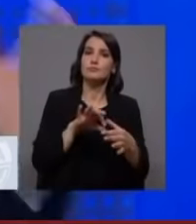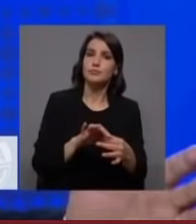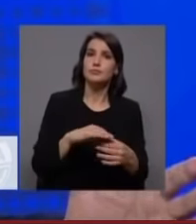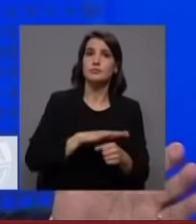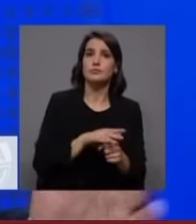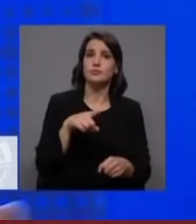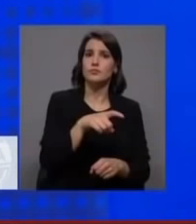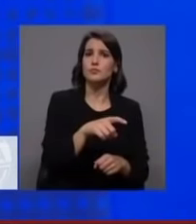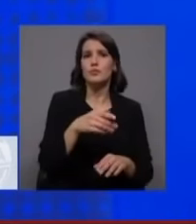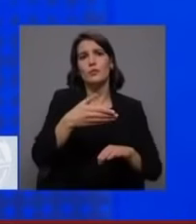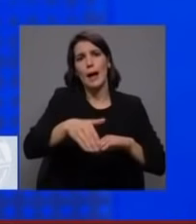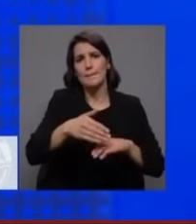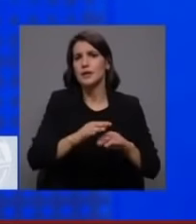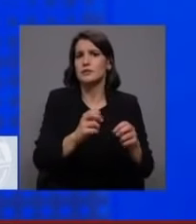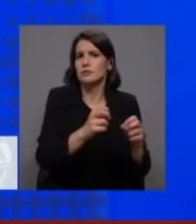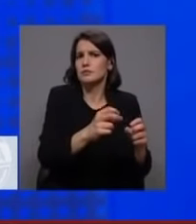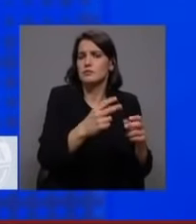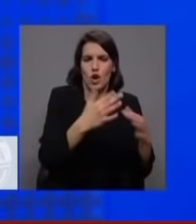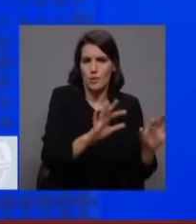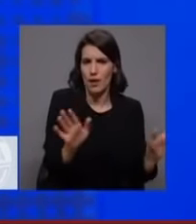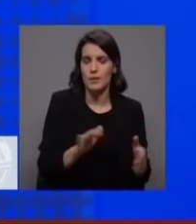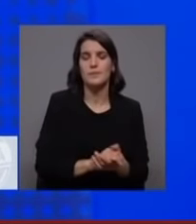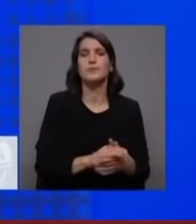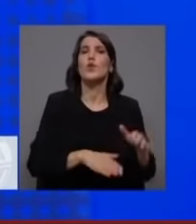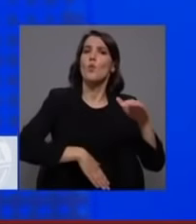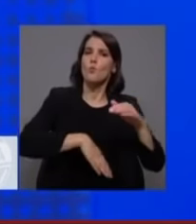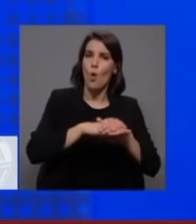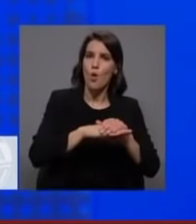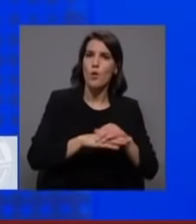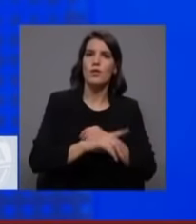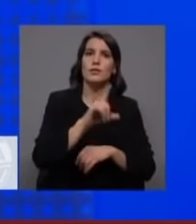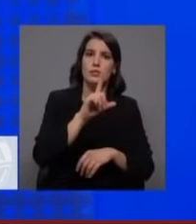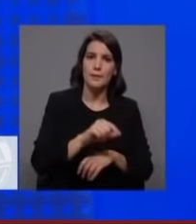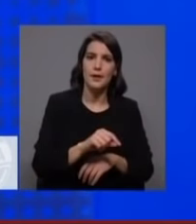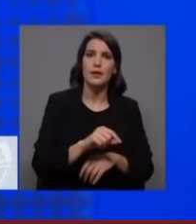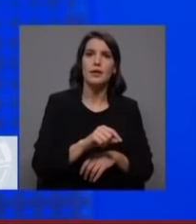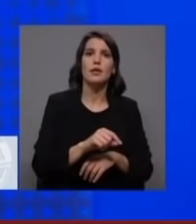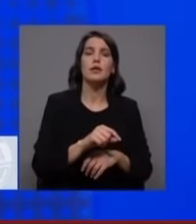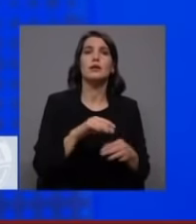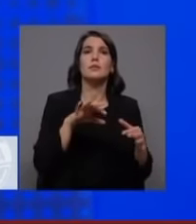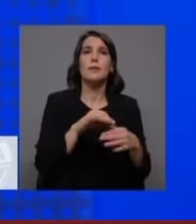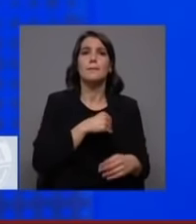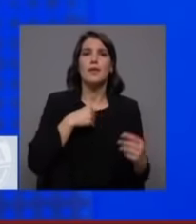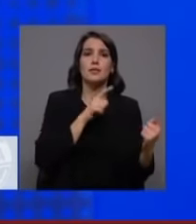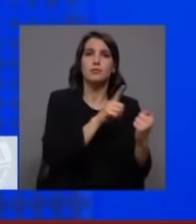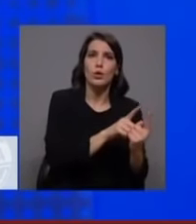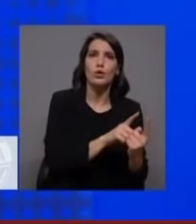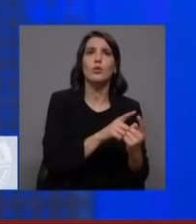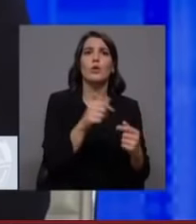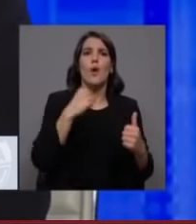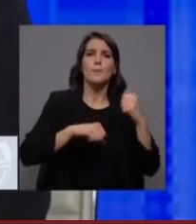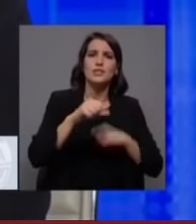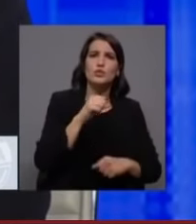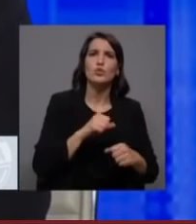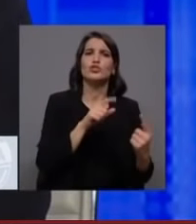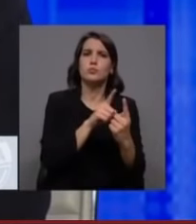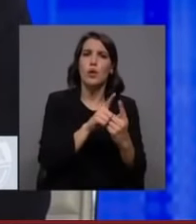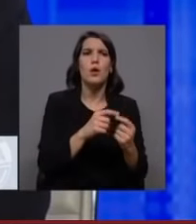com a vida o resto e já estamos até mais estamos a recuperar relativamente aquilo que eram que as consultas caras urgência quer cirurgias